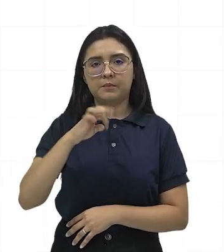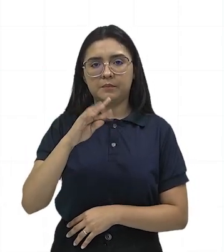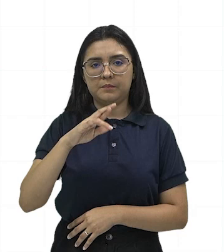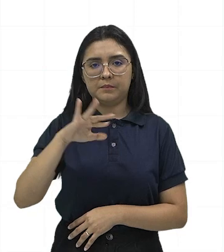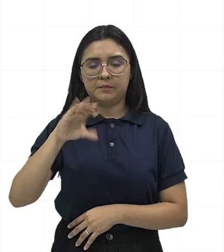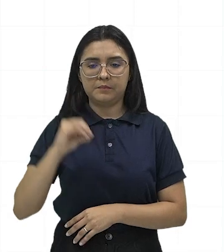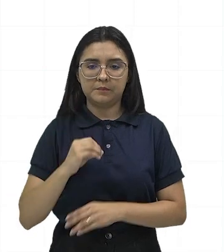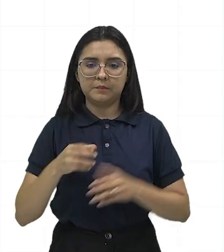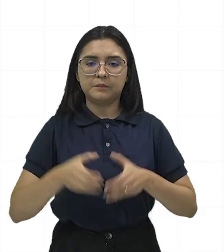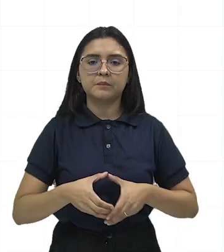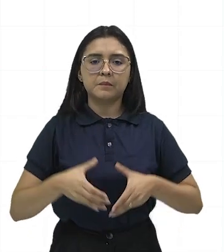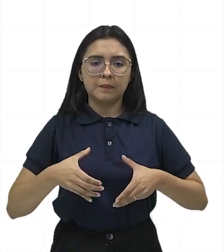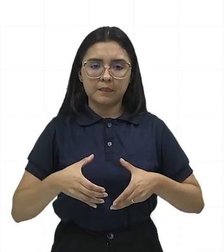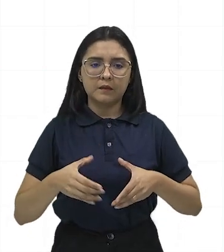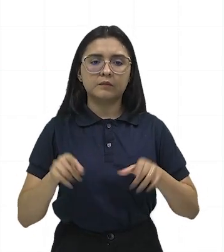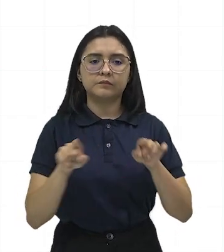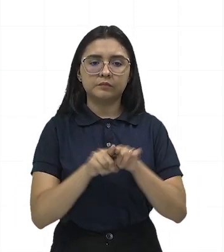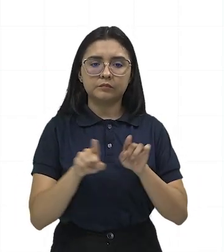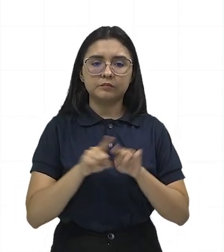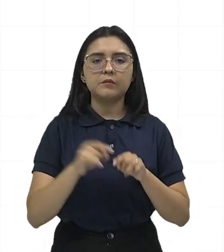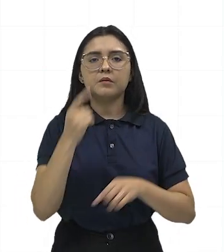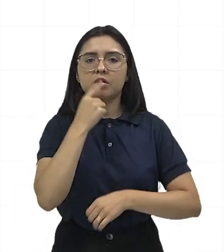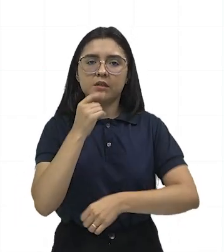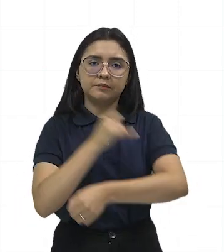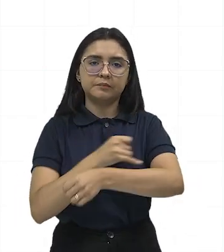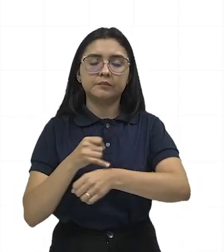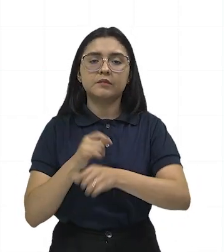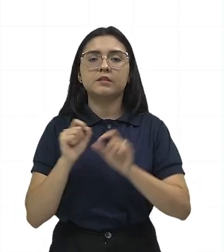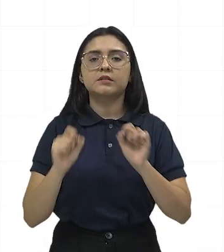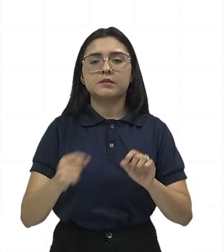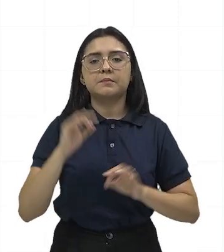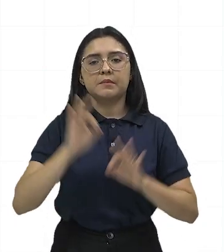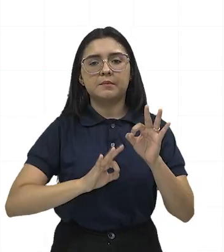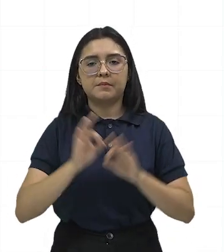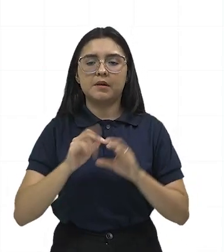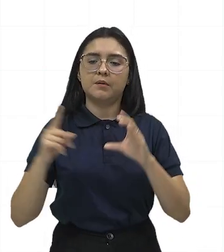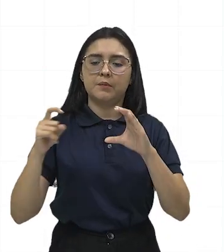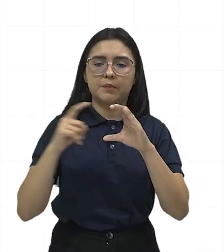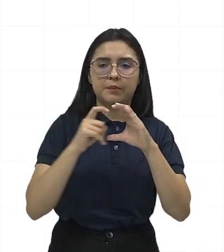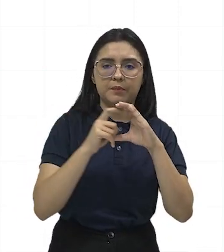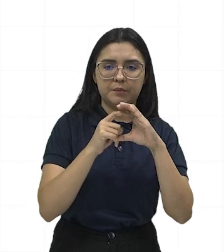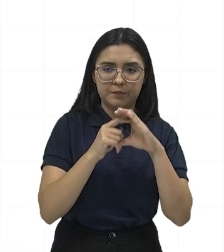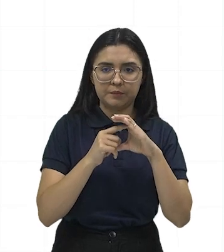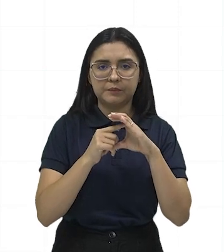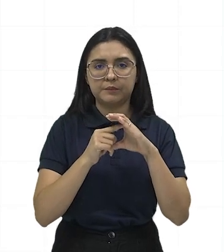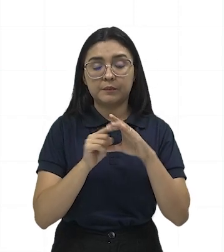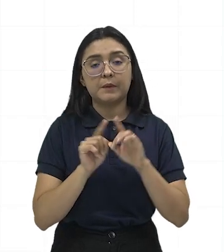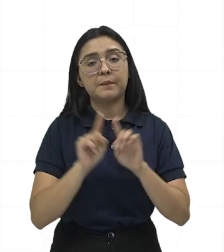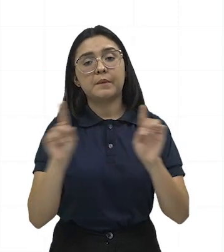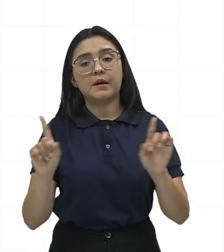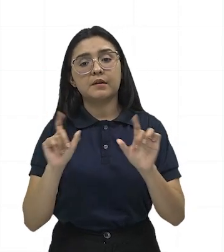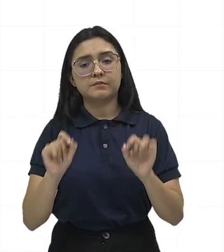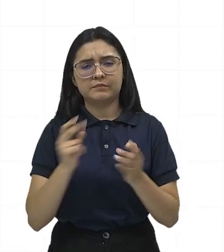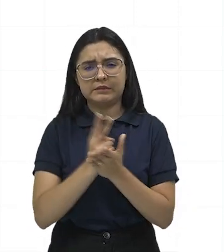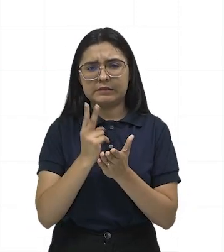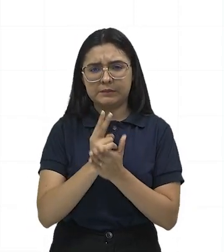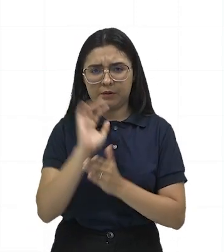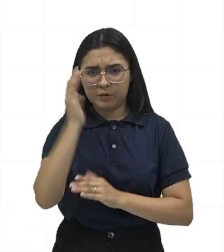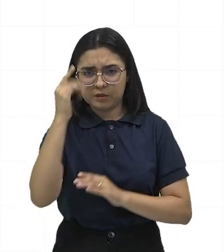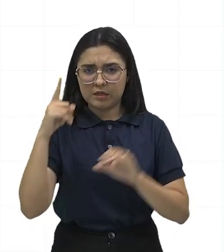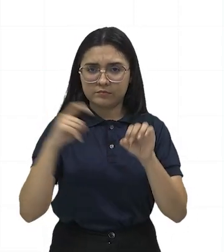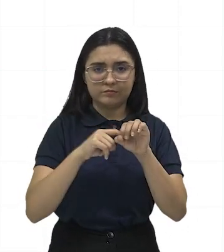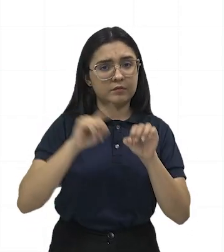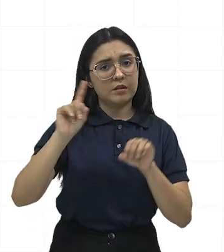cresce, adquire mais células e vasos sanguíneos e se prepara para abrigar o embrião. No entanto, nem sempre a